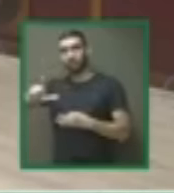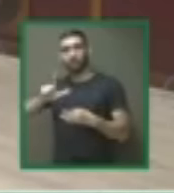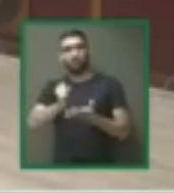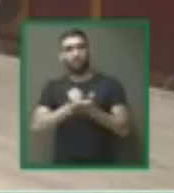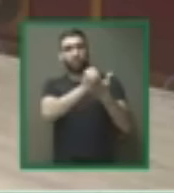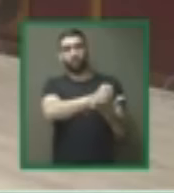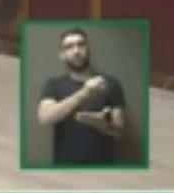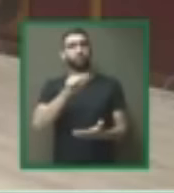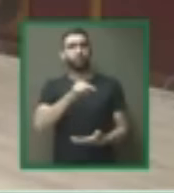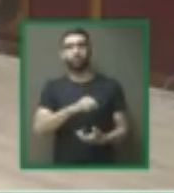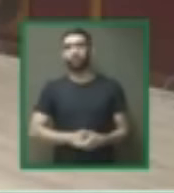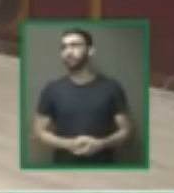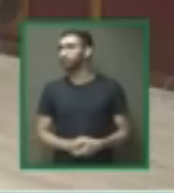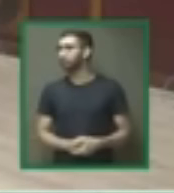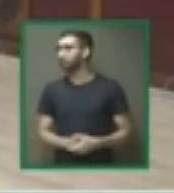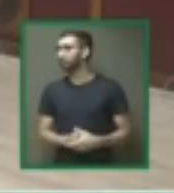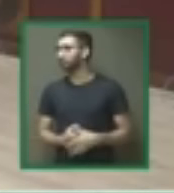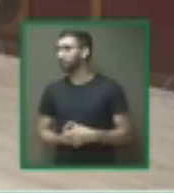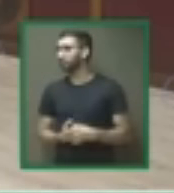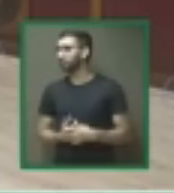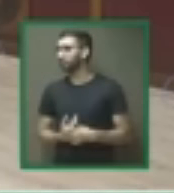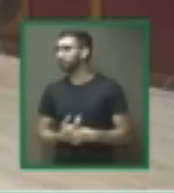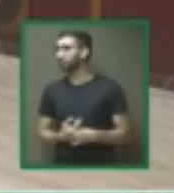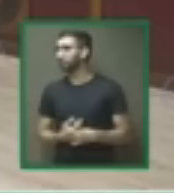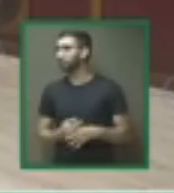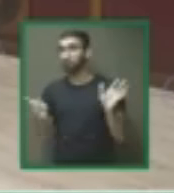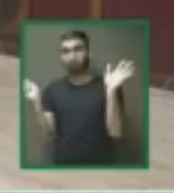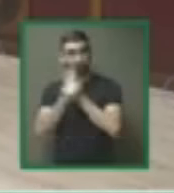Tá. Alguma pergunta, senhor?